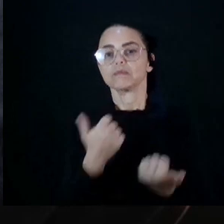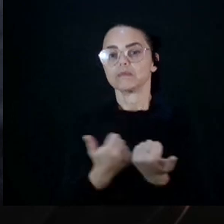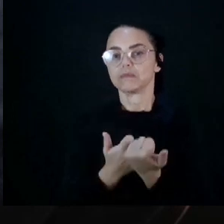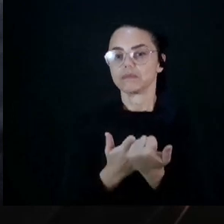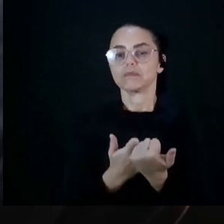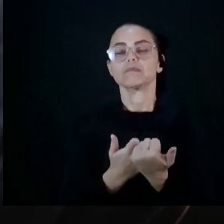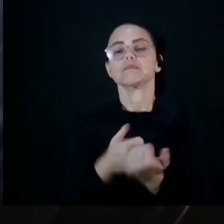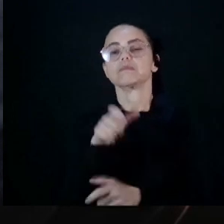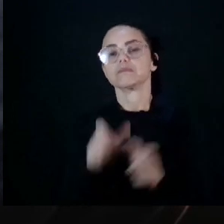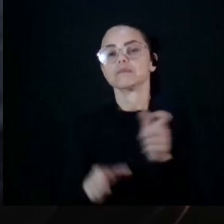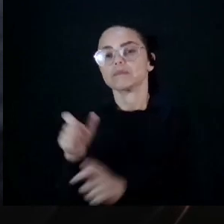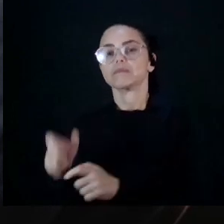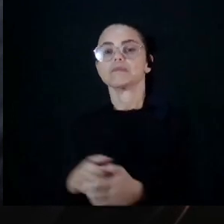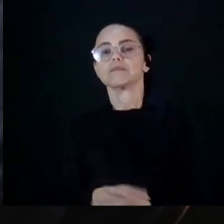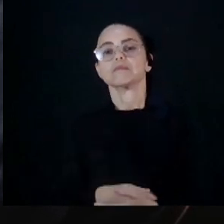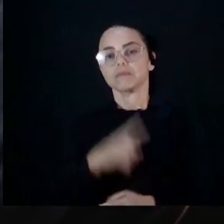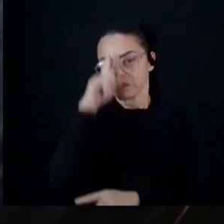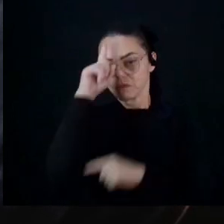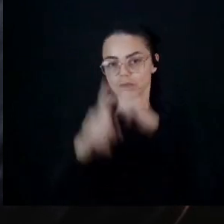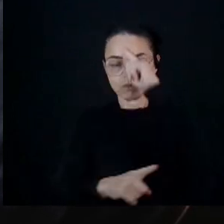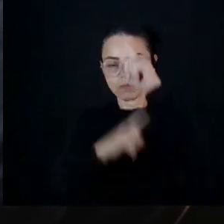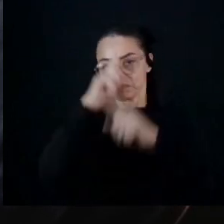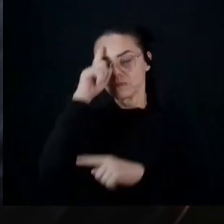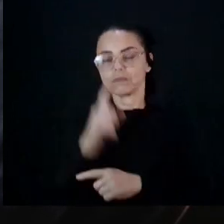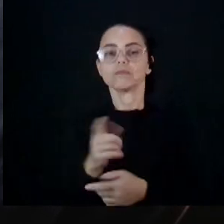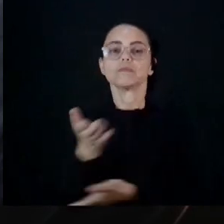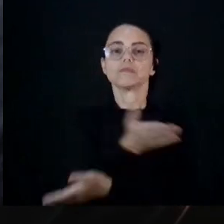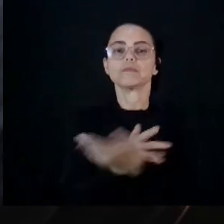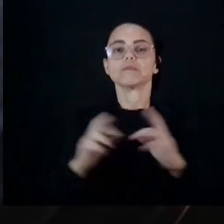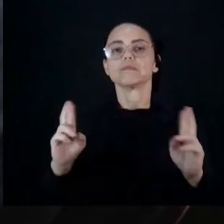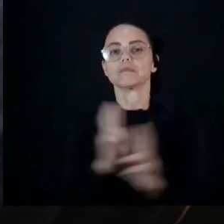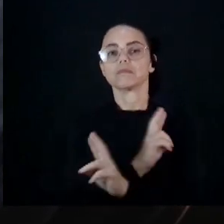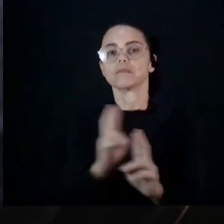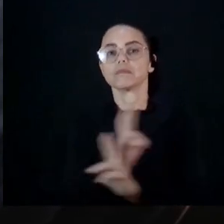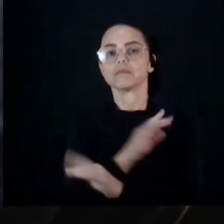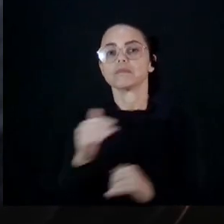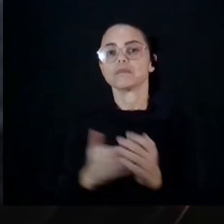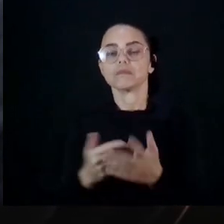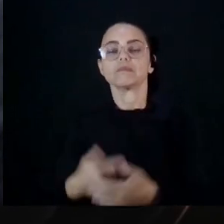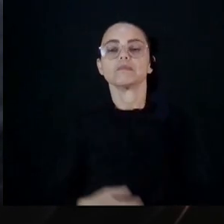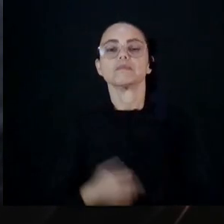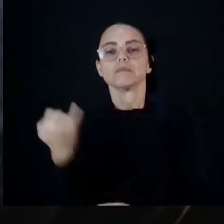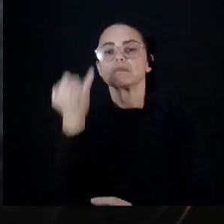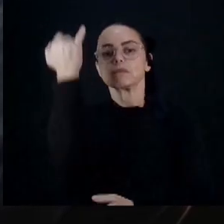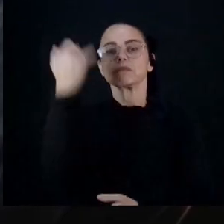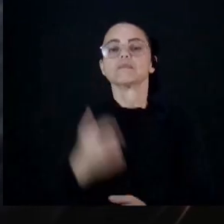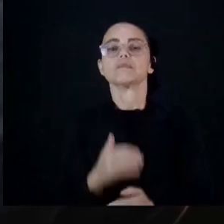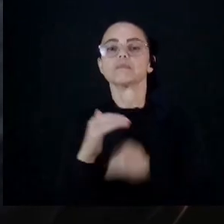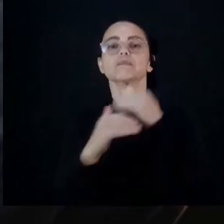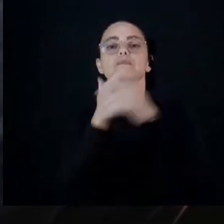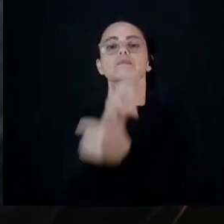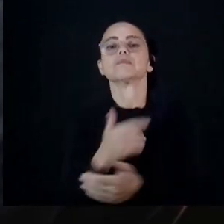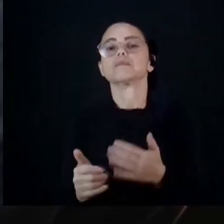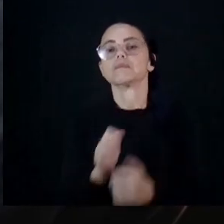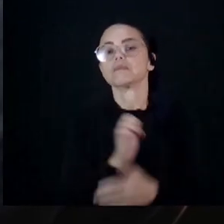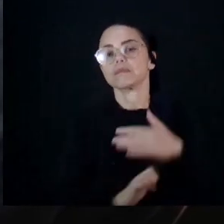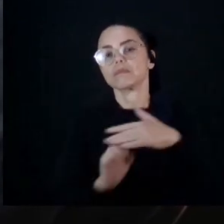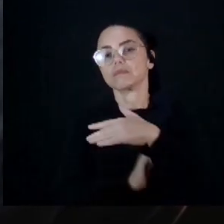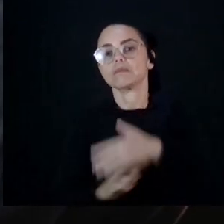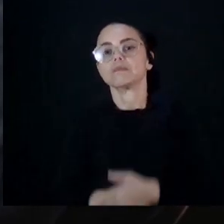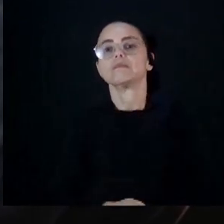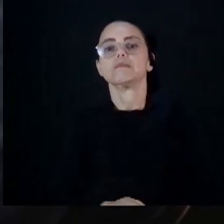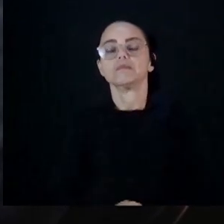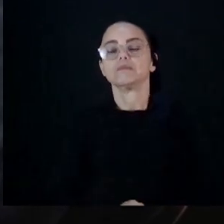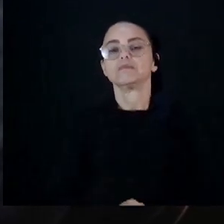A criatividade, o relacionamento, tudo isso ainda é muito importante para o crescimento de qualquer empresa. E Ana, fala um